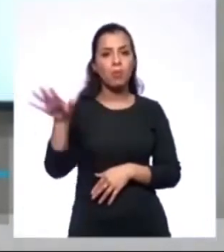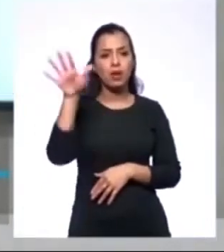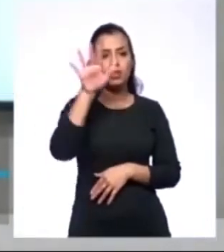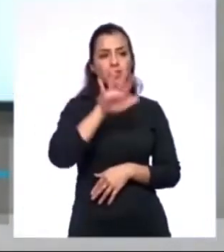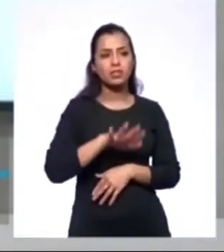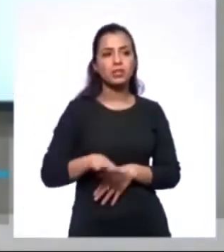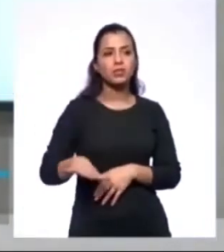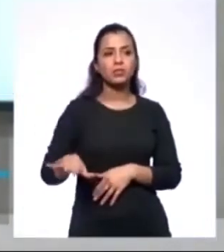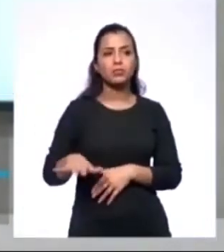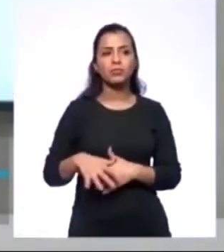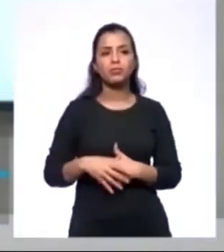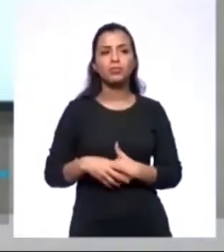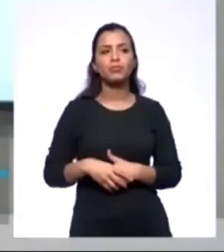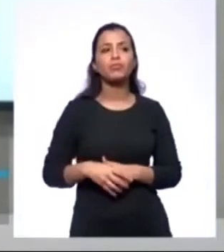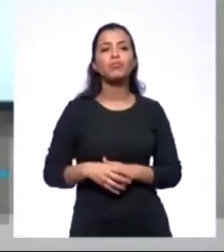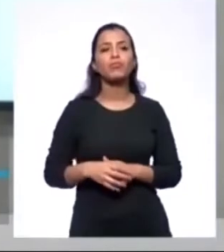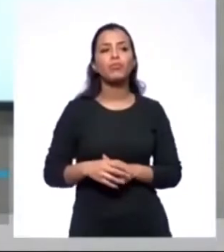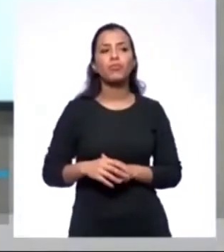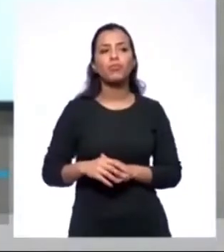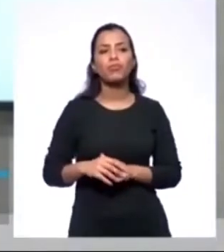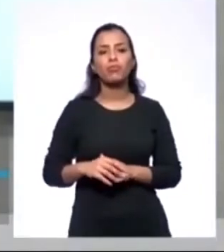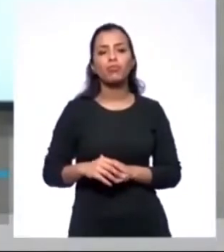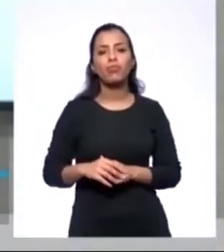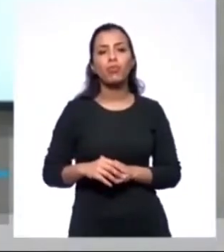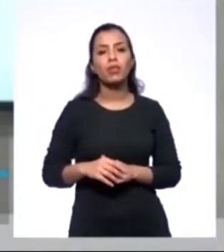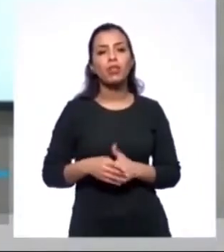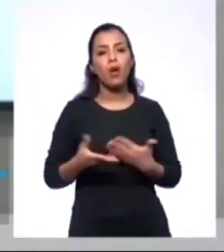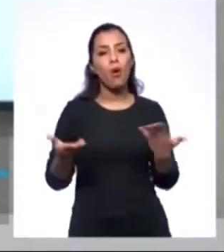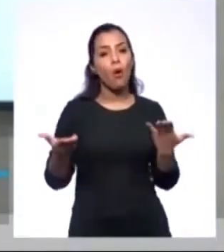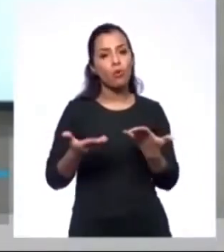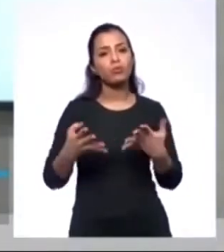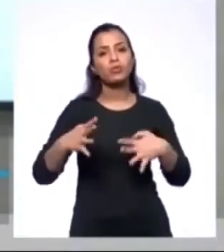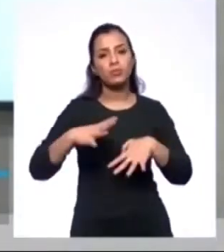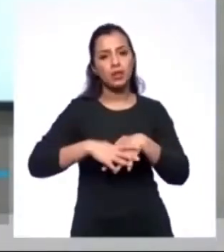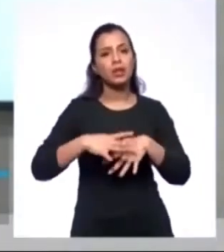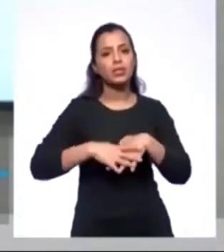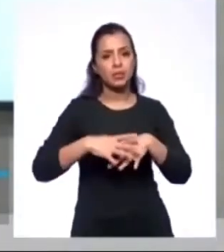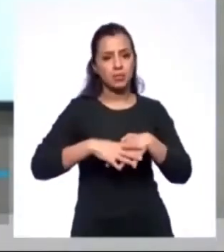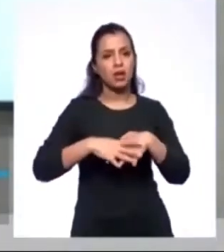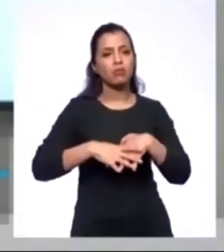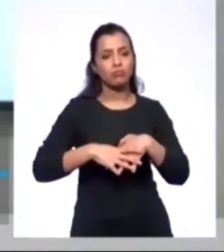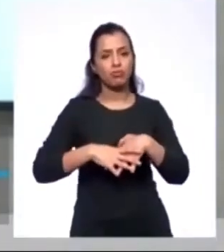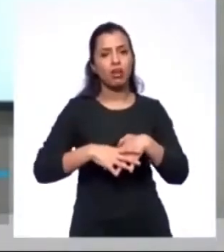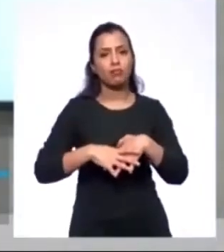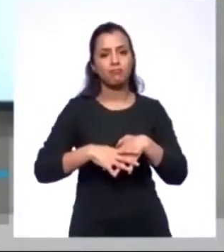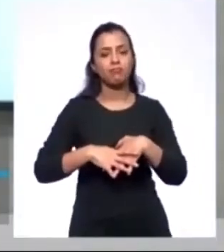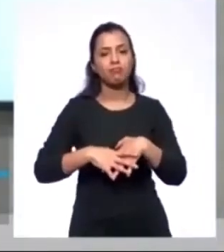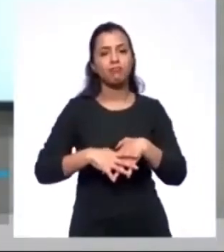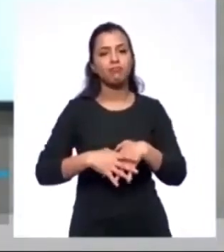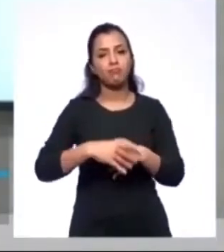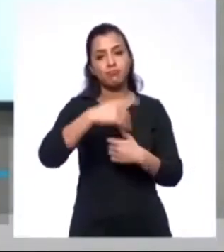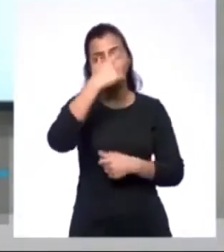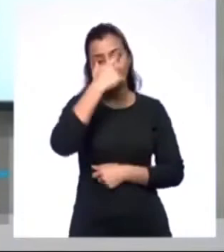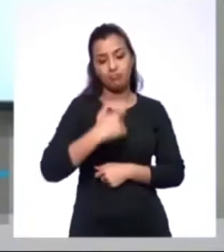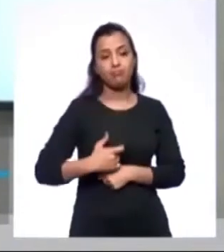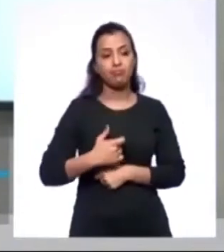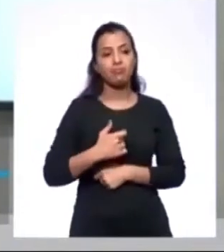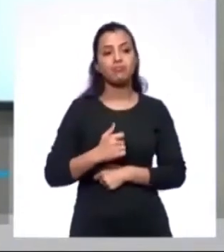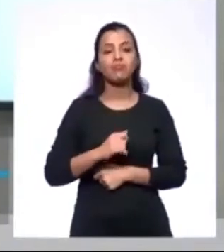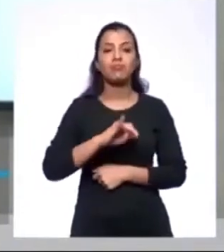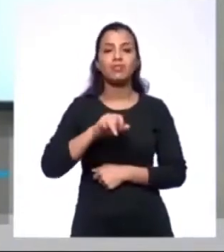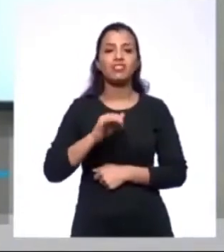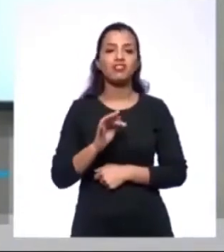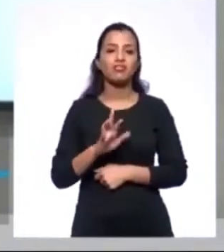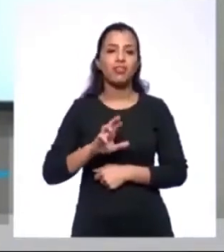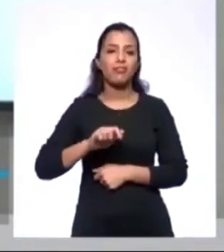sobre análise combinatória a nossa aulinha de matemática aqui quem vos fala é o professor